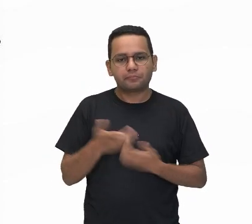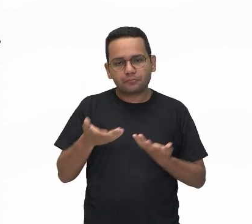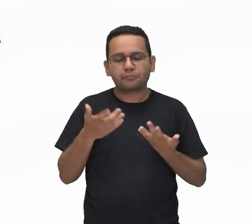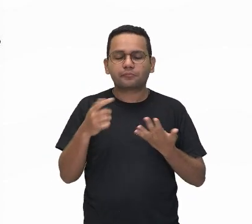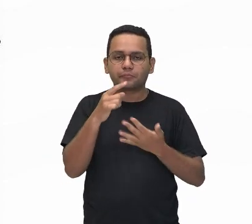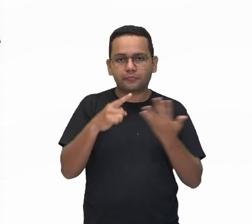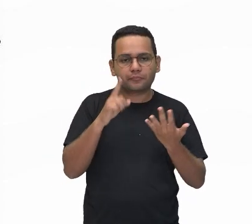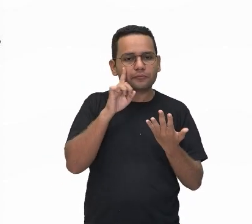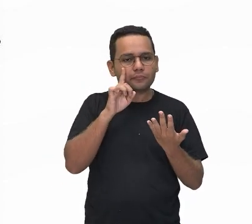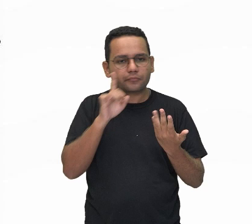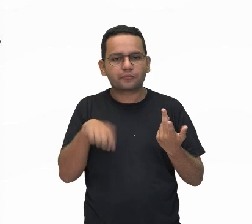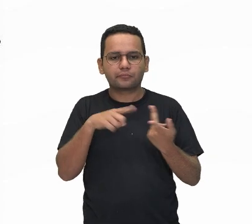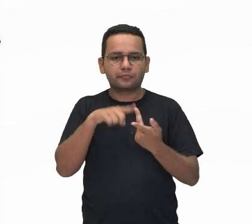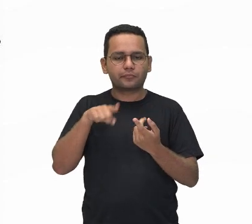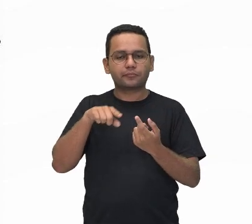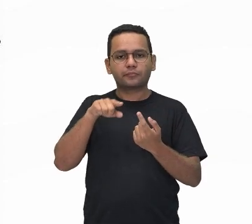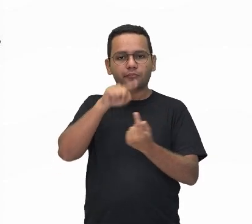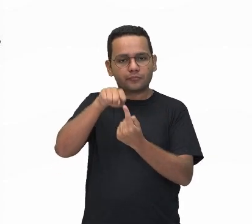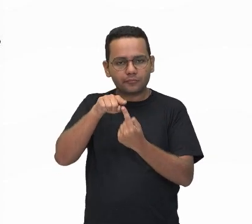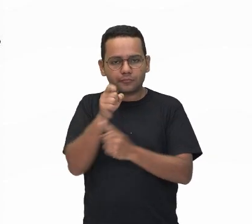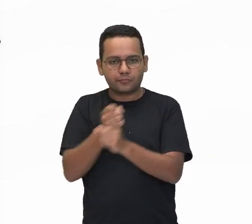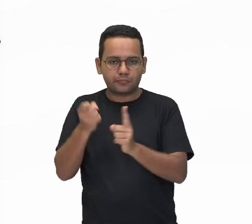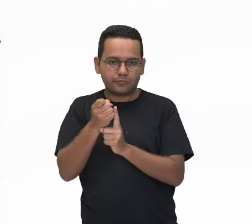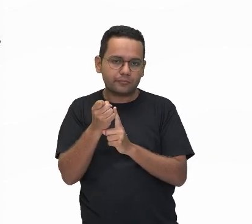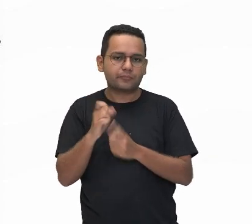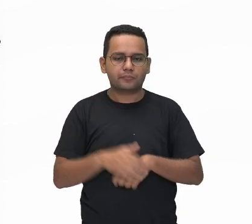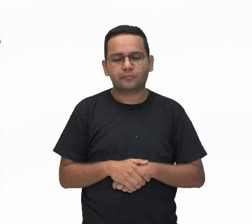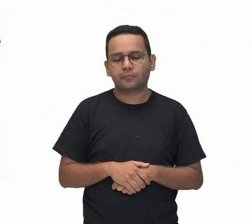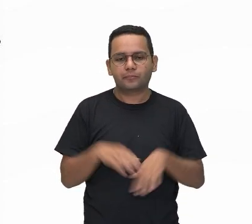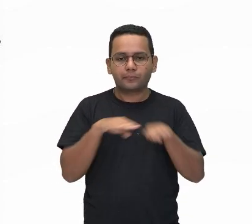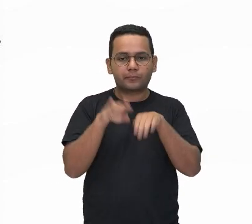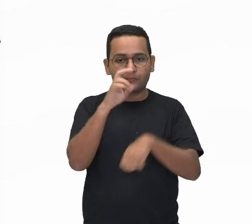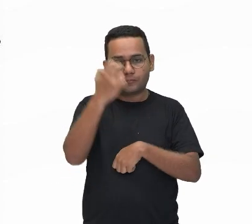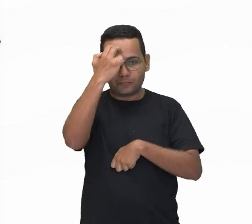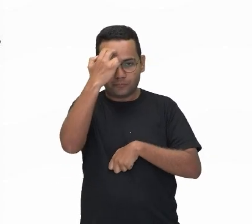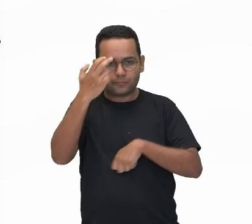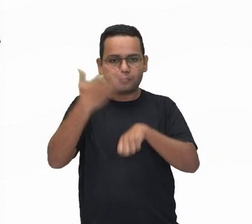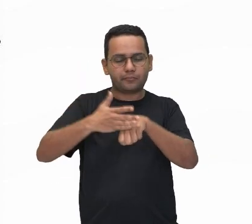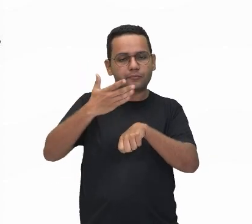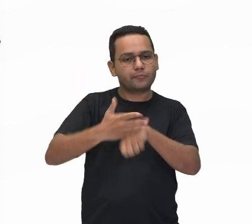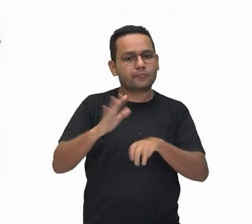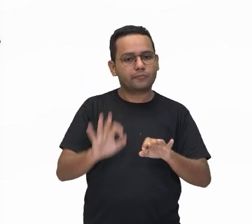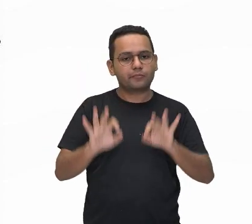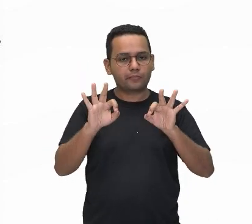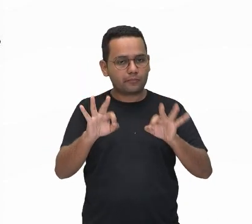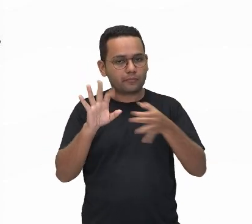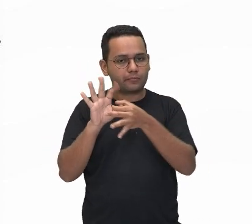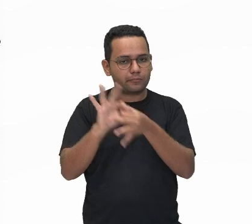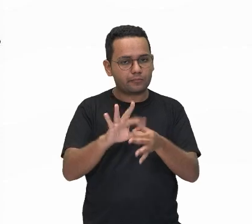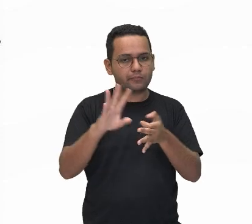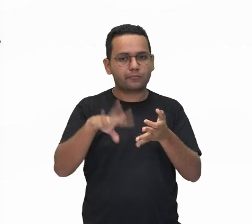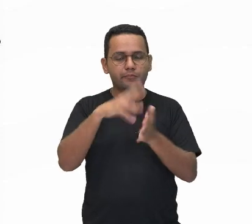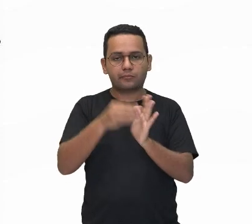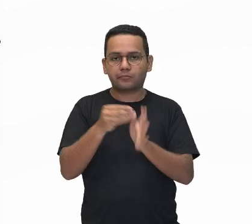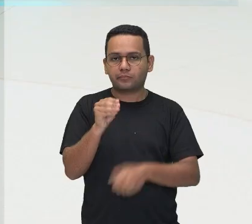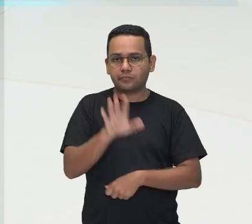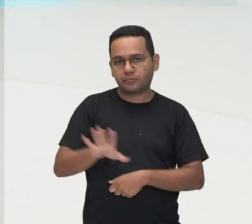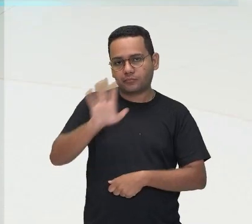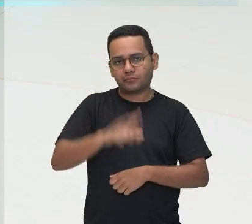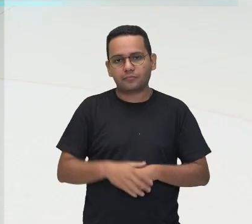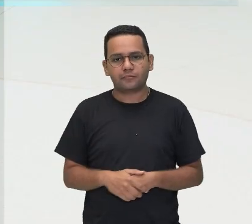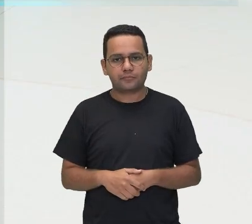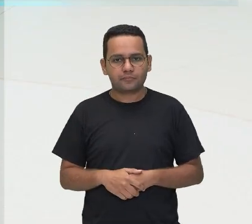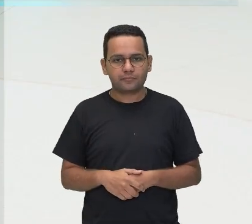cotidianas, função social, padrões culturais e práticas exitosas do contexto amazônico e